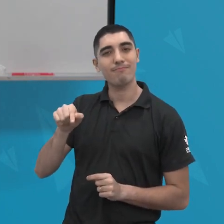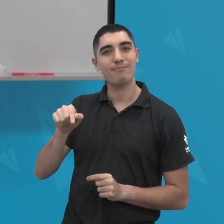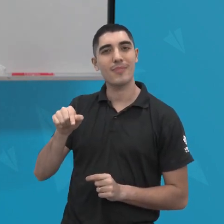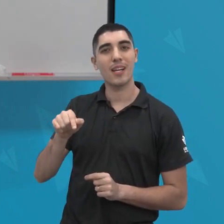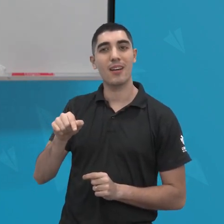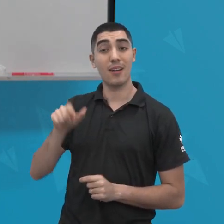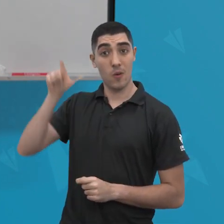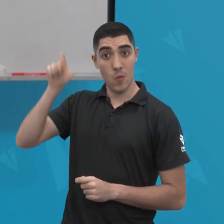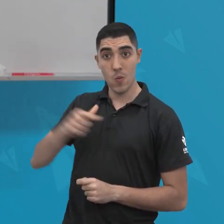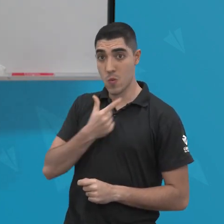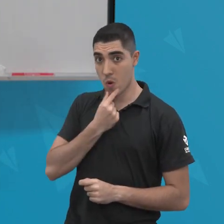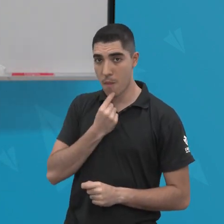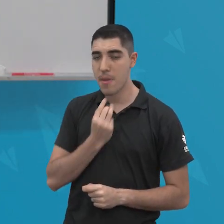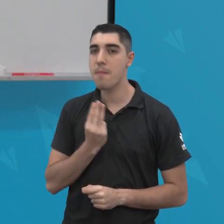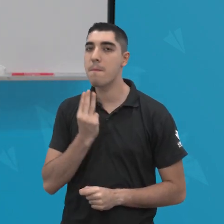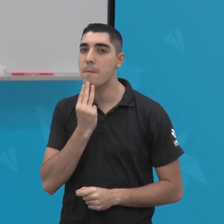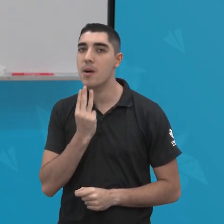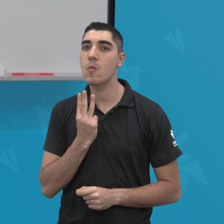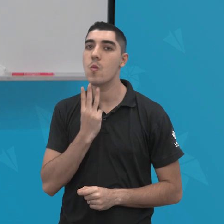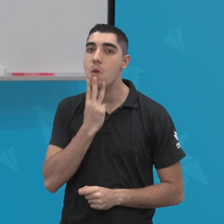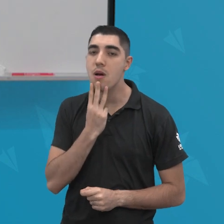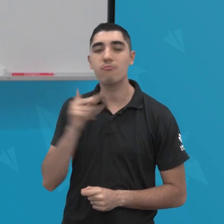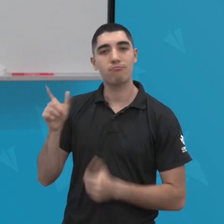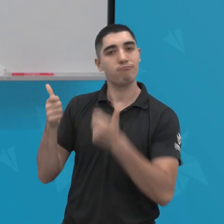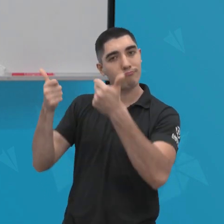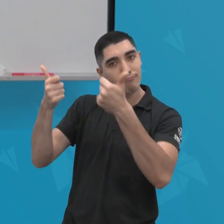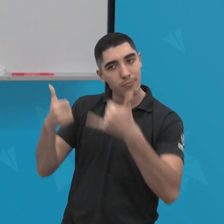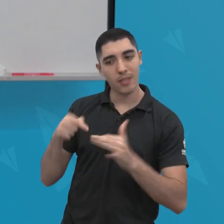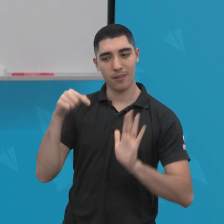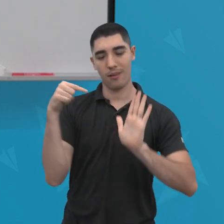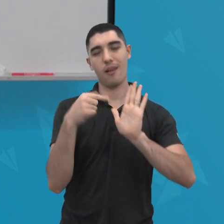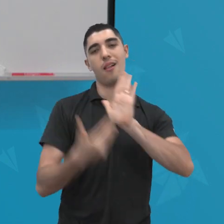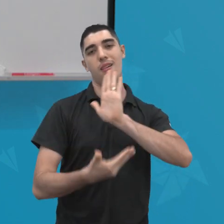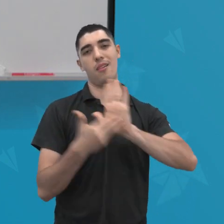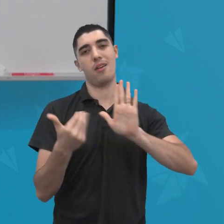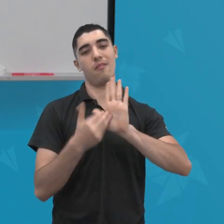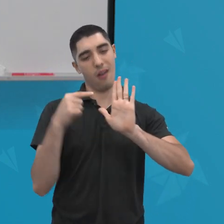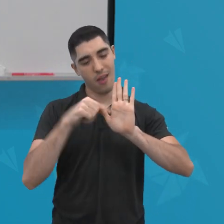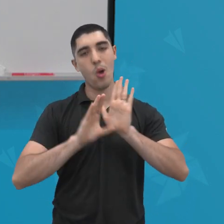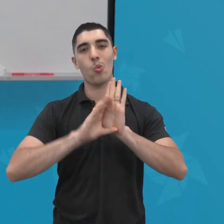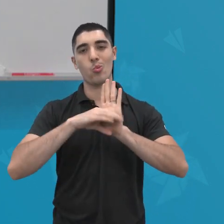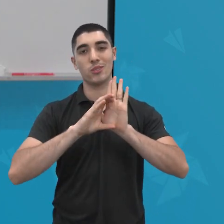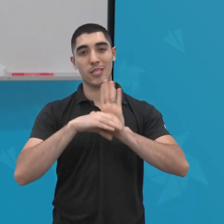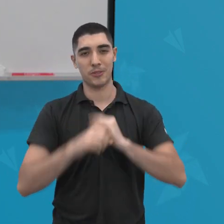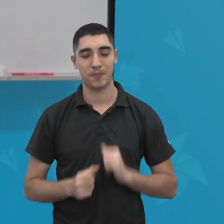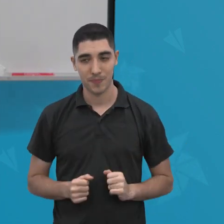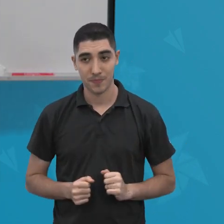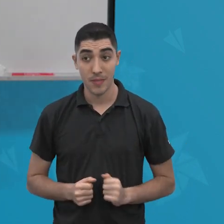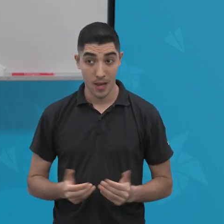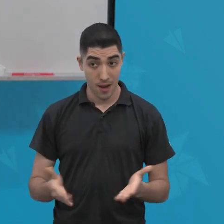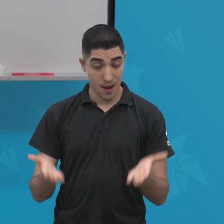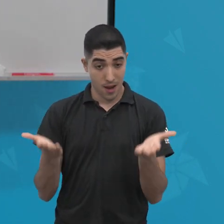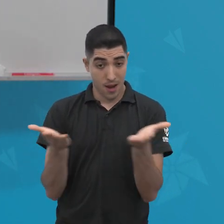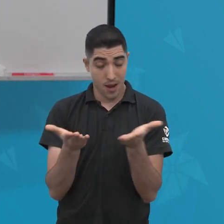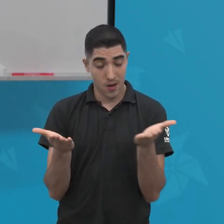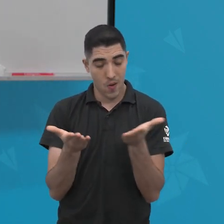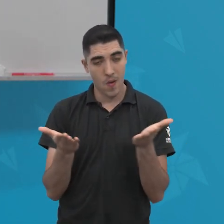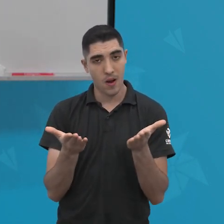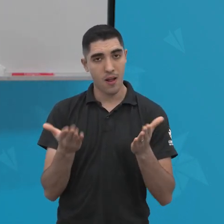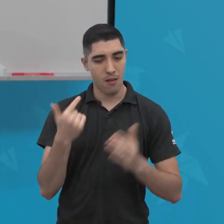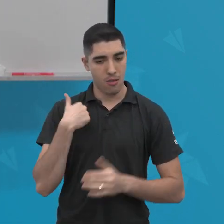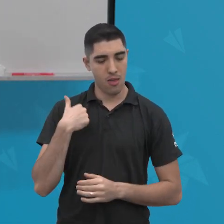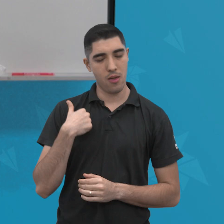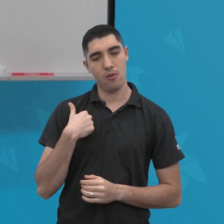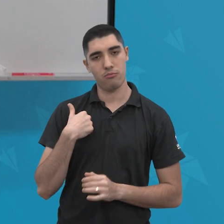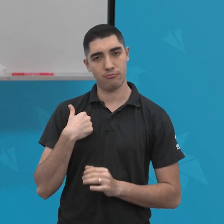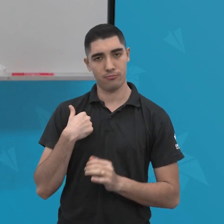da hipótese que o Weber tenta desenvolver nesse livro dele. Agora a gente chega naquele momento em que eu